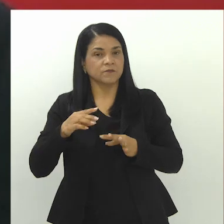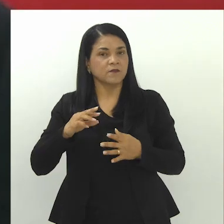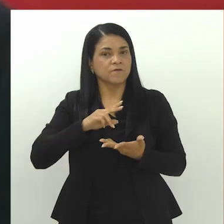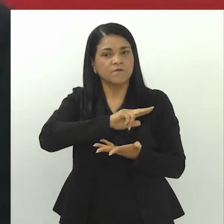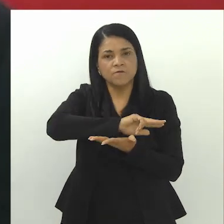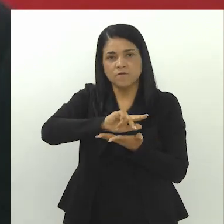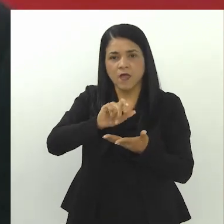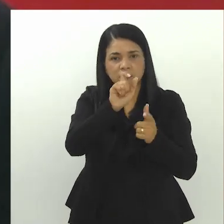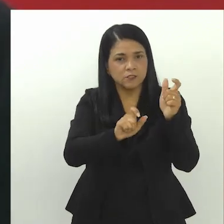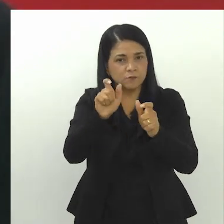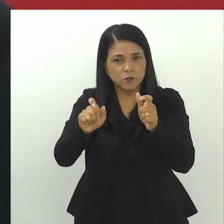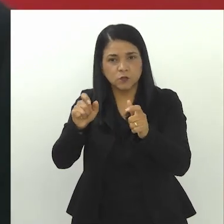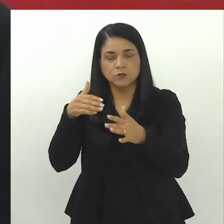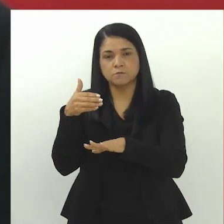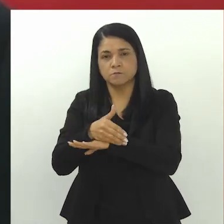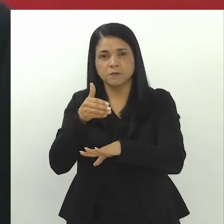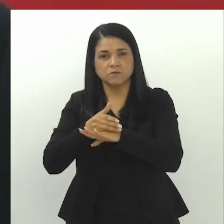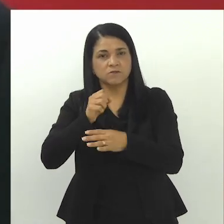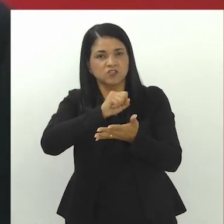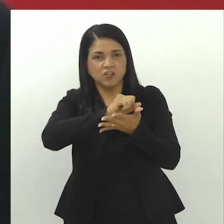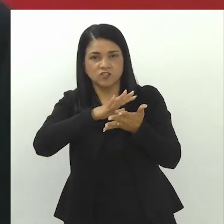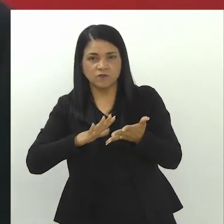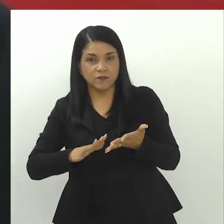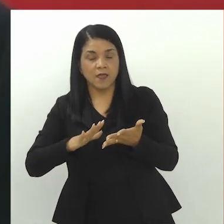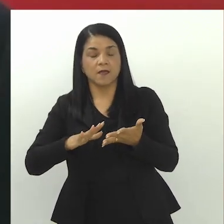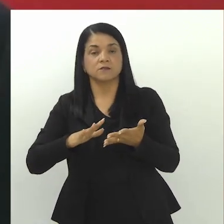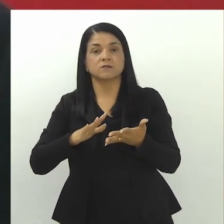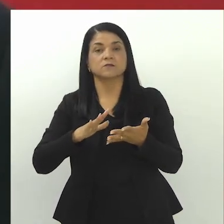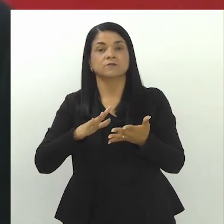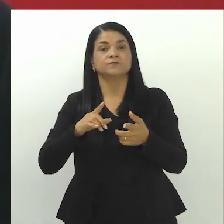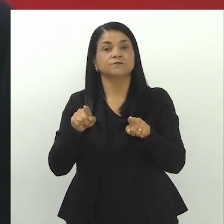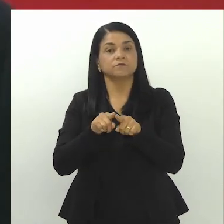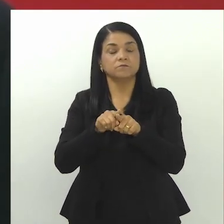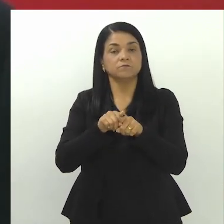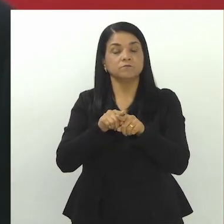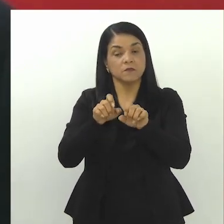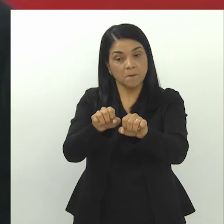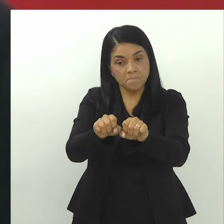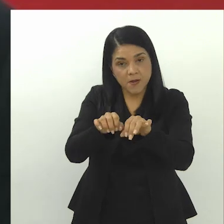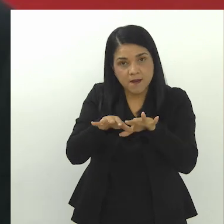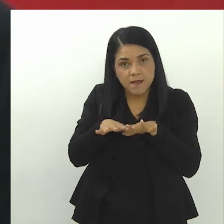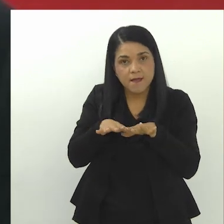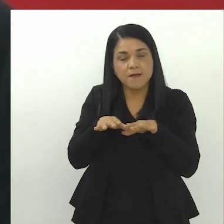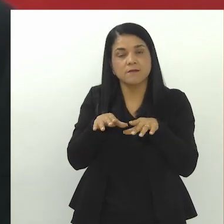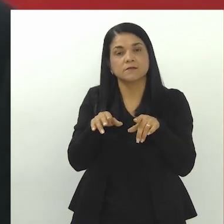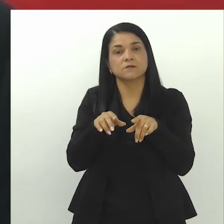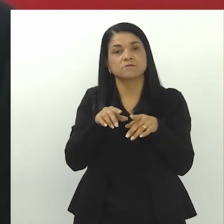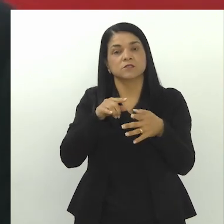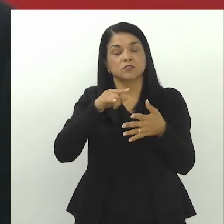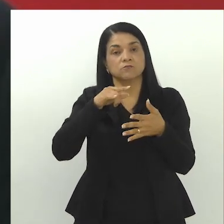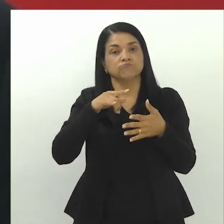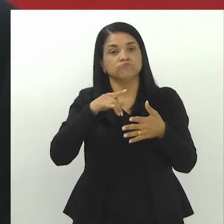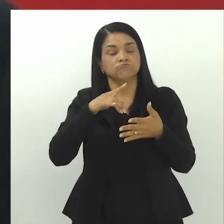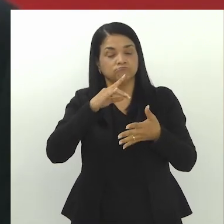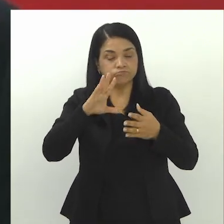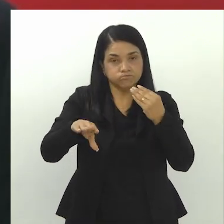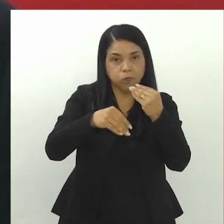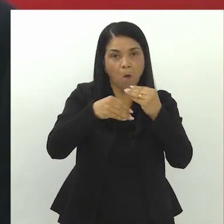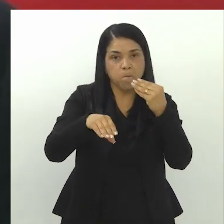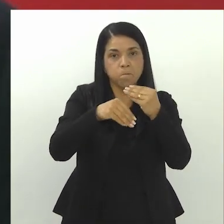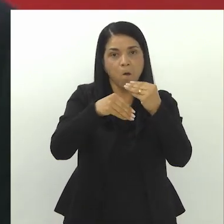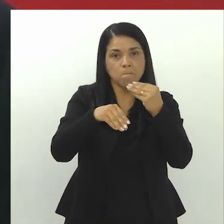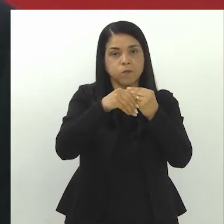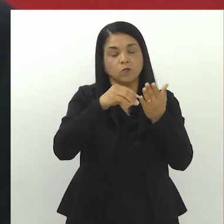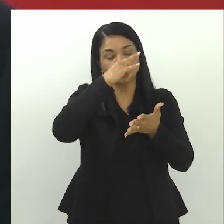de dezenas de entidades, de atividades autogestionadas e de plenárias que finalizaram um documento que